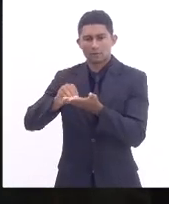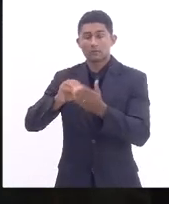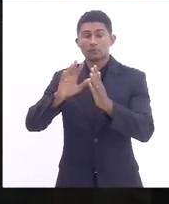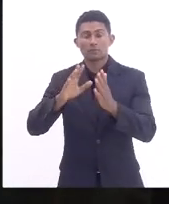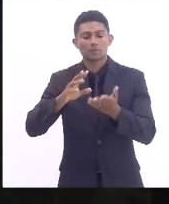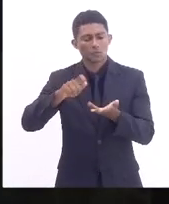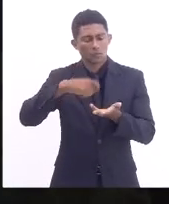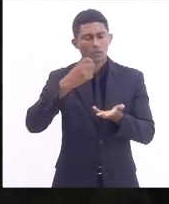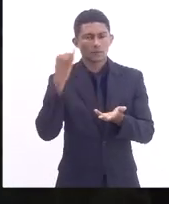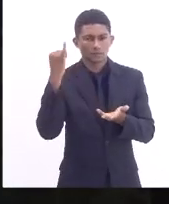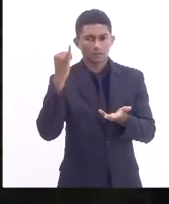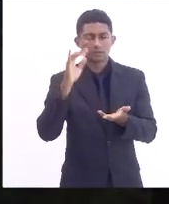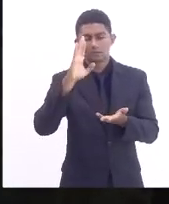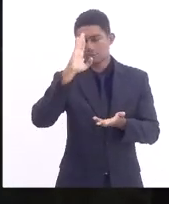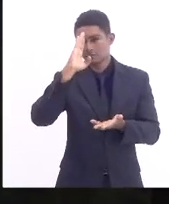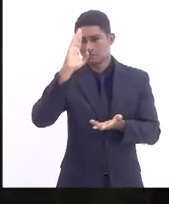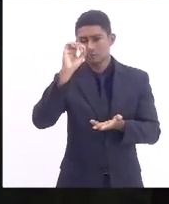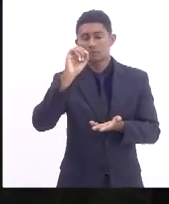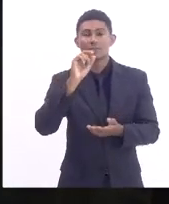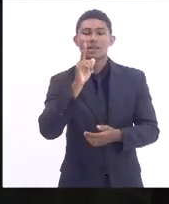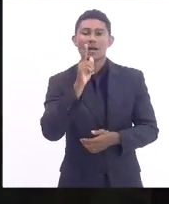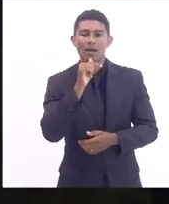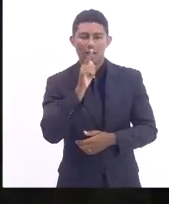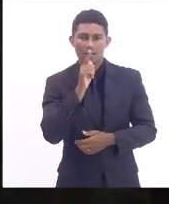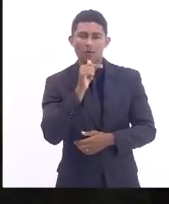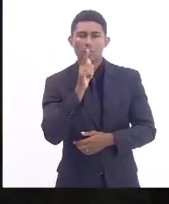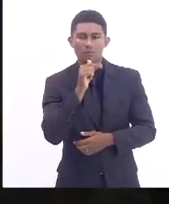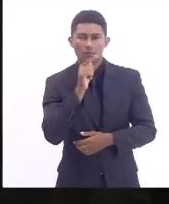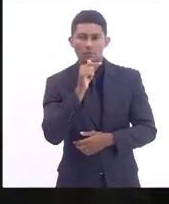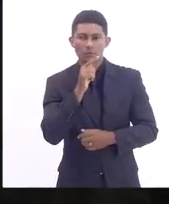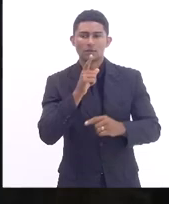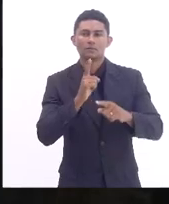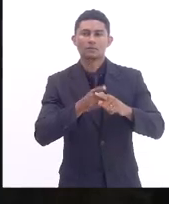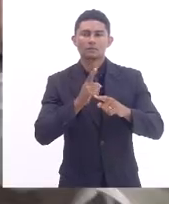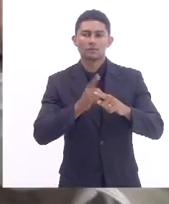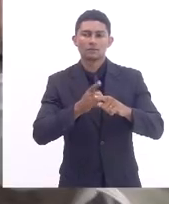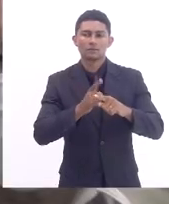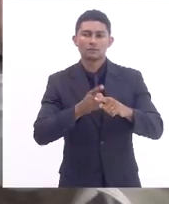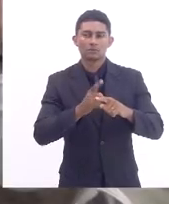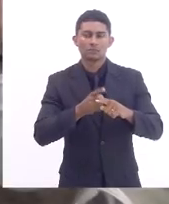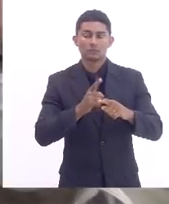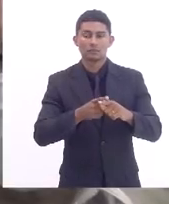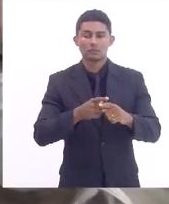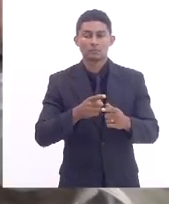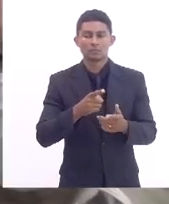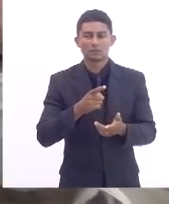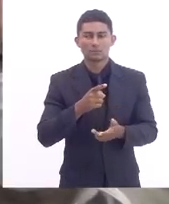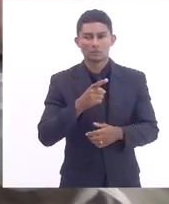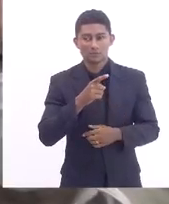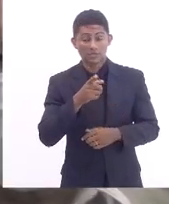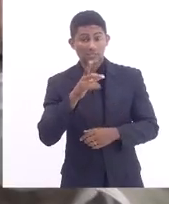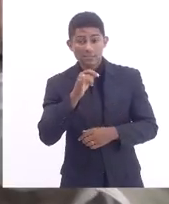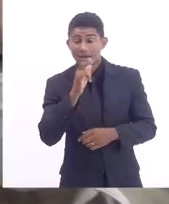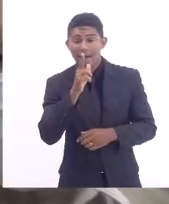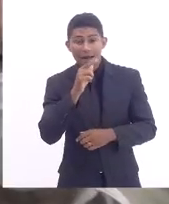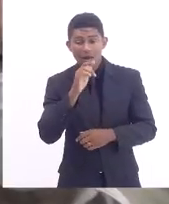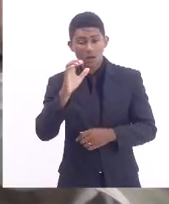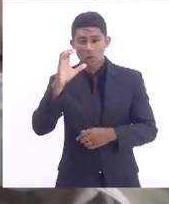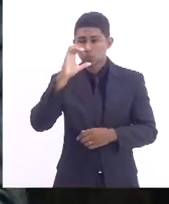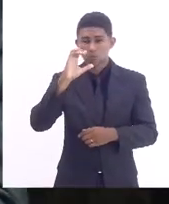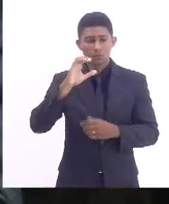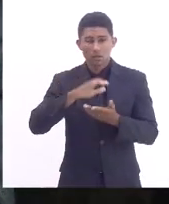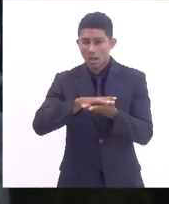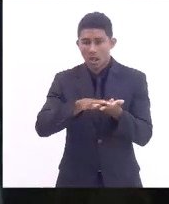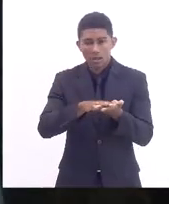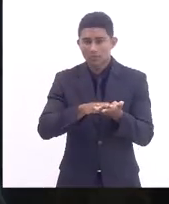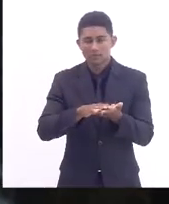é a água porque a gente se consegue conviver menos tempo né sem beber água do que